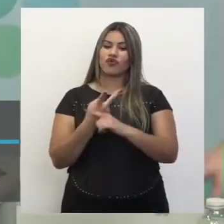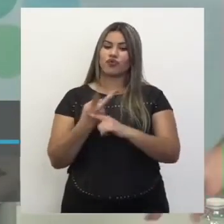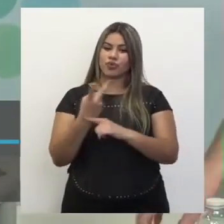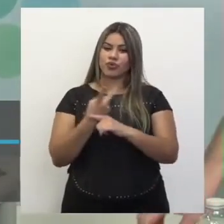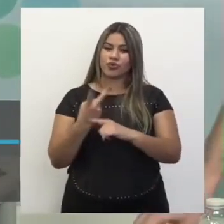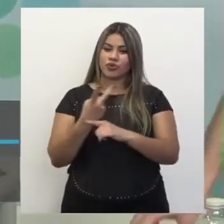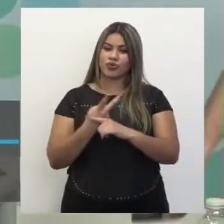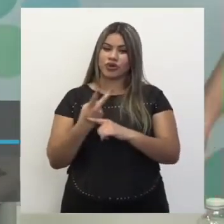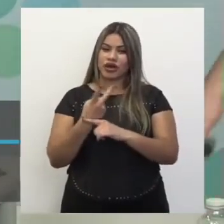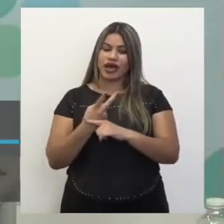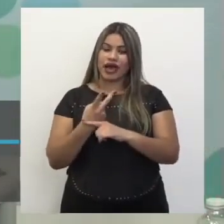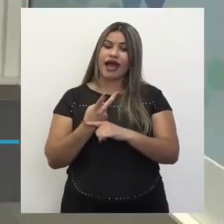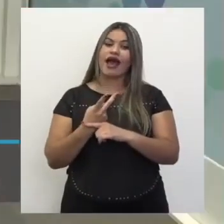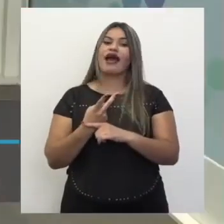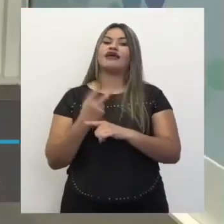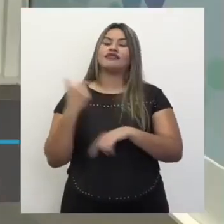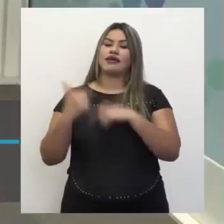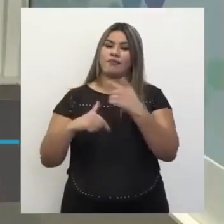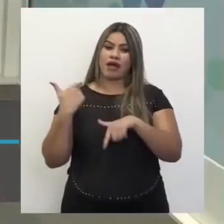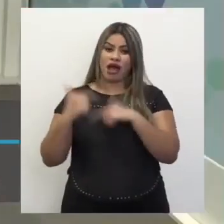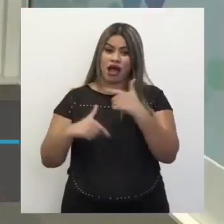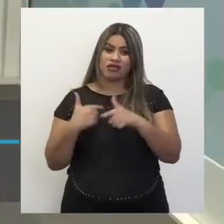e só contratavam homens.